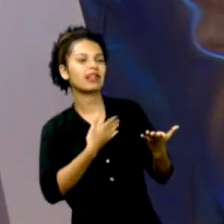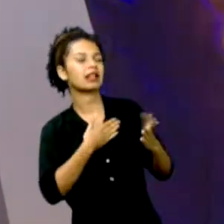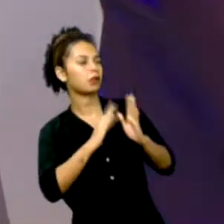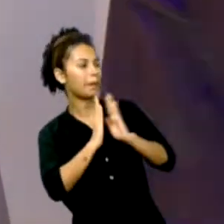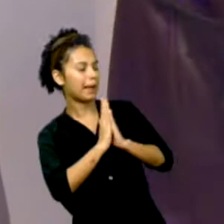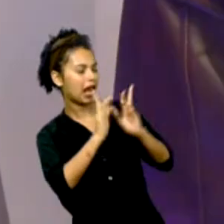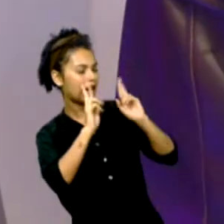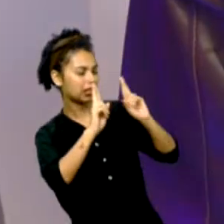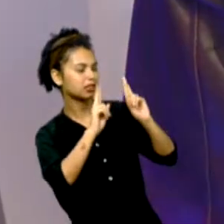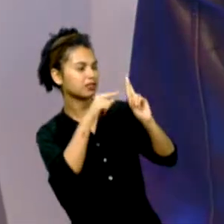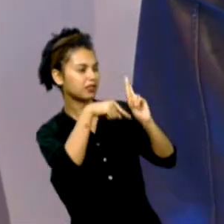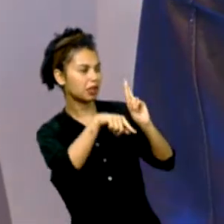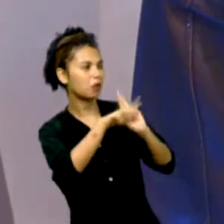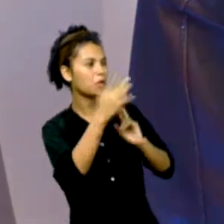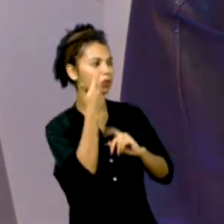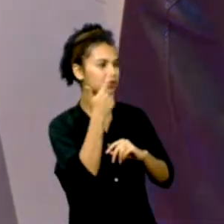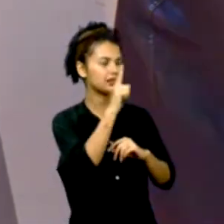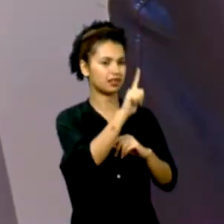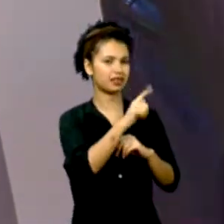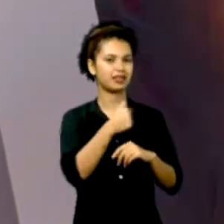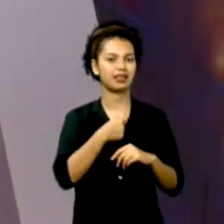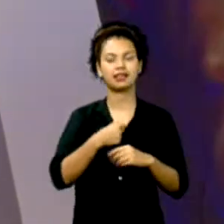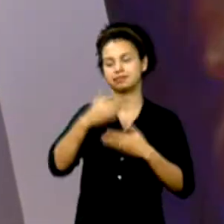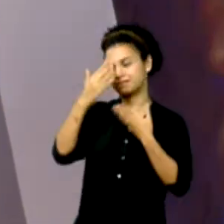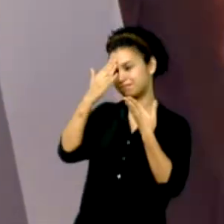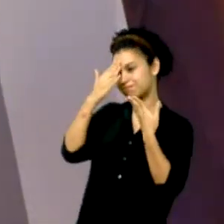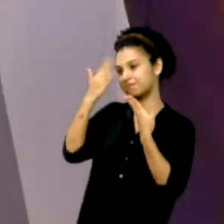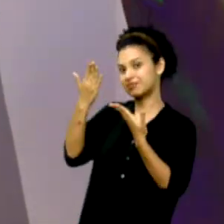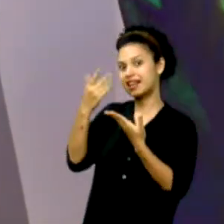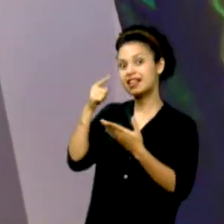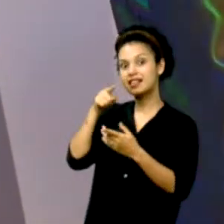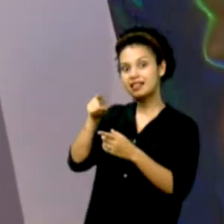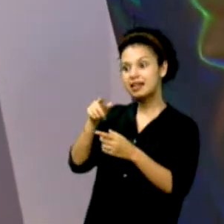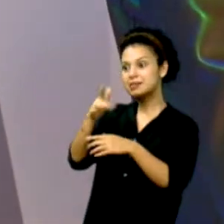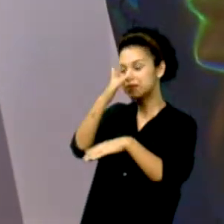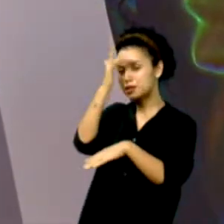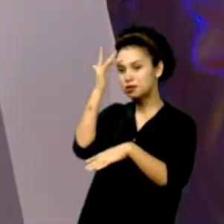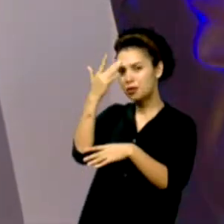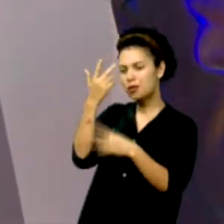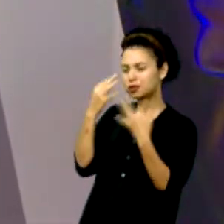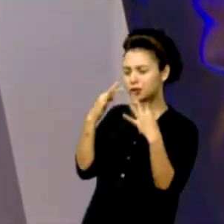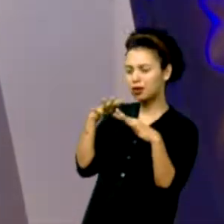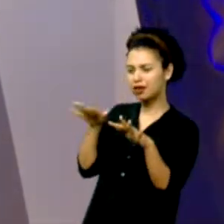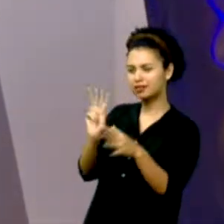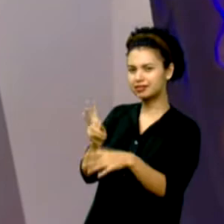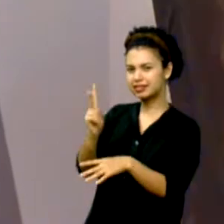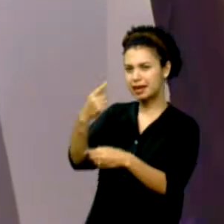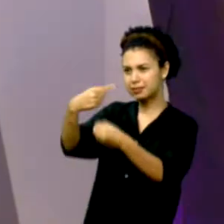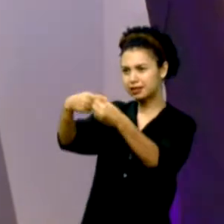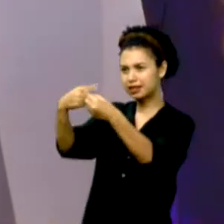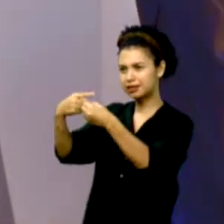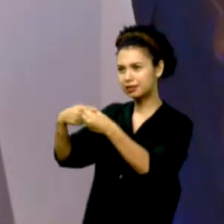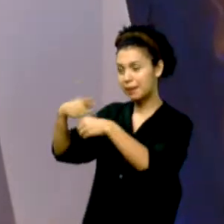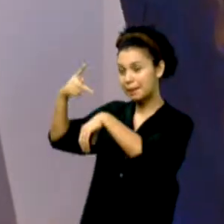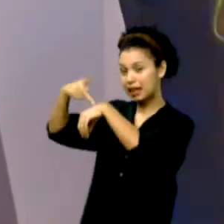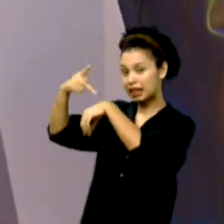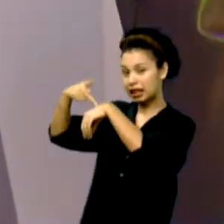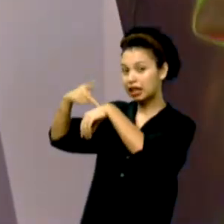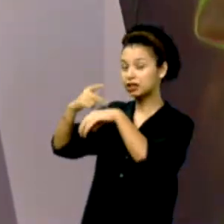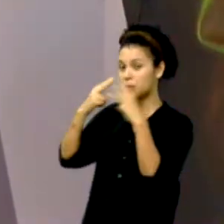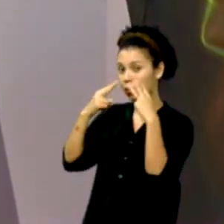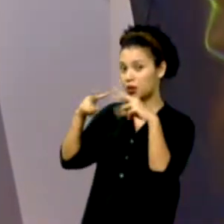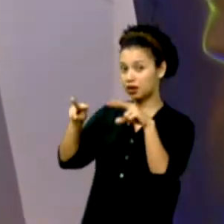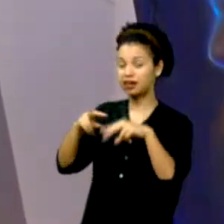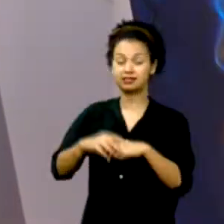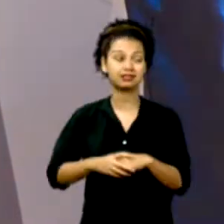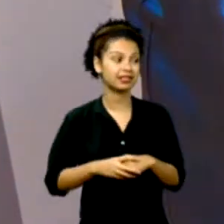ligada em você em Pedreiras. Olá, Pedreiras, o Maranhão. Vamos estar em Pedreiras do Maranhão, com o Jordã,